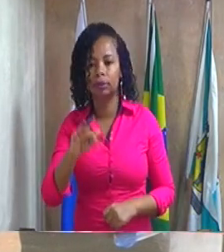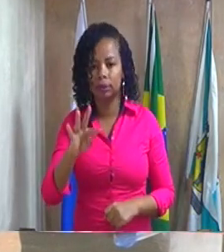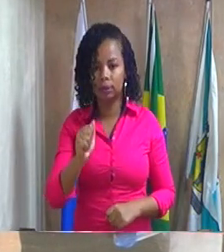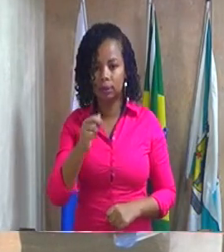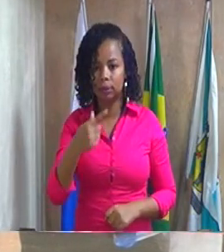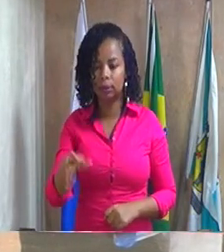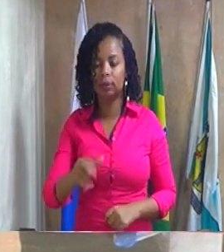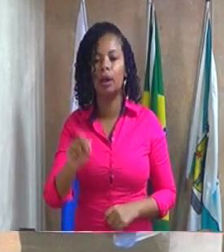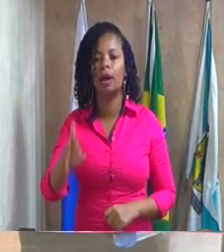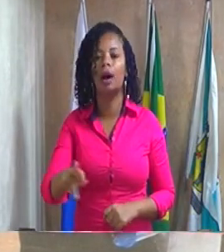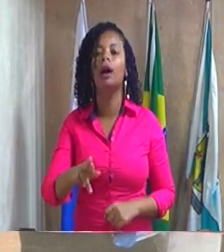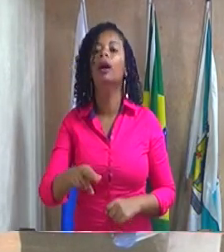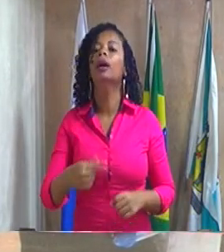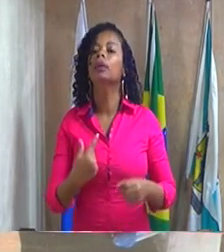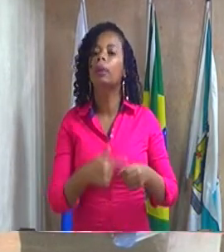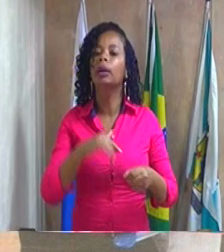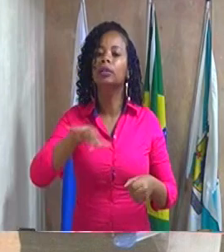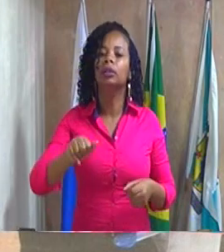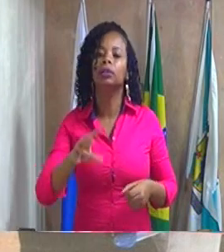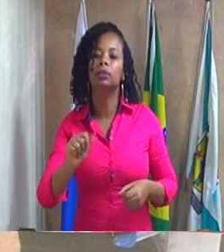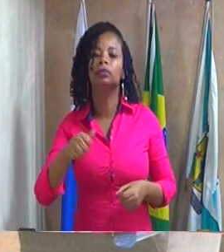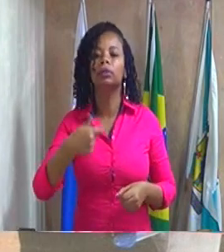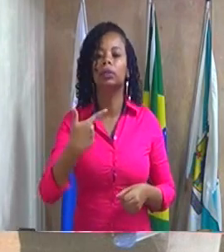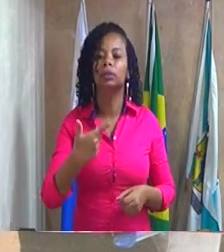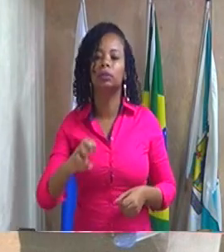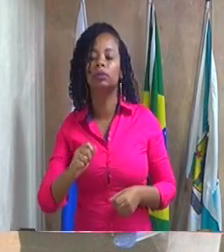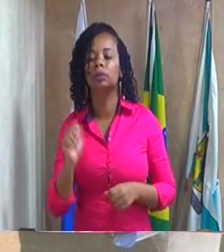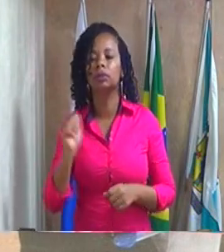25 de Agosto, primeiro distrito deste município.